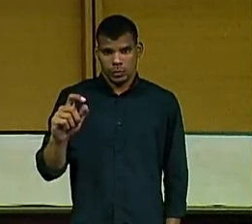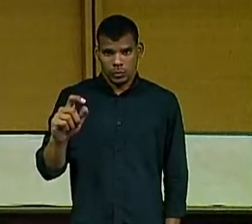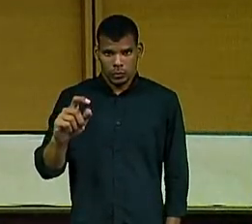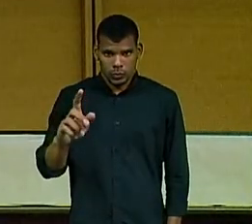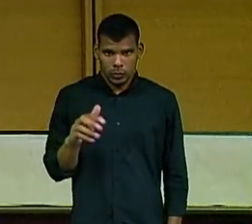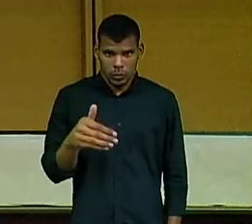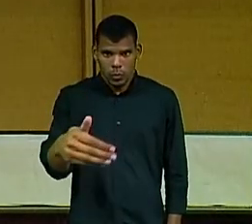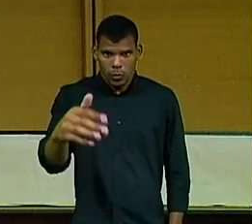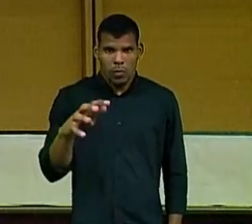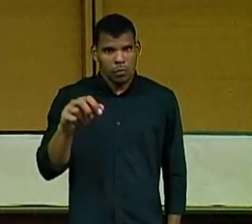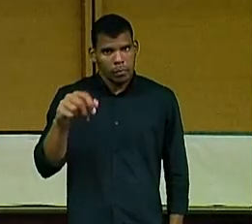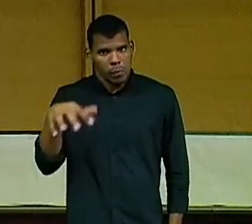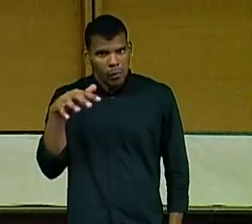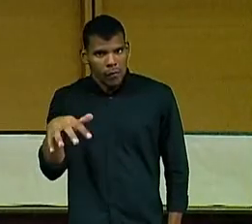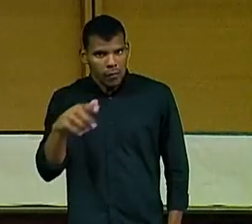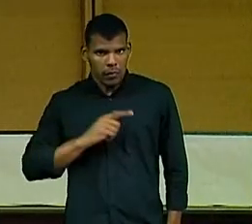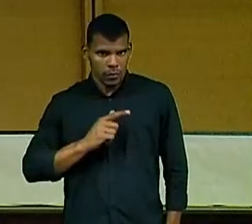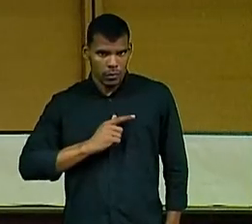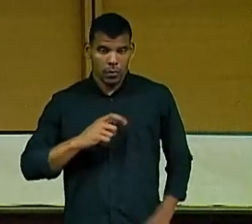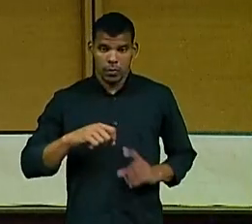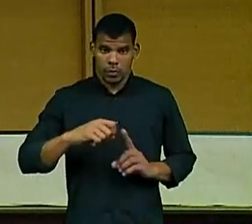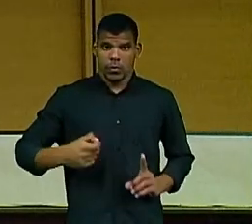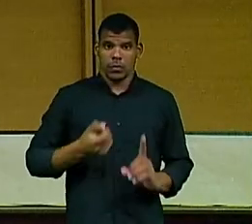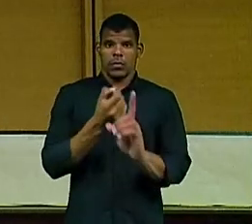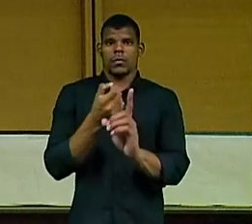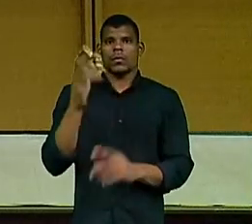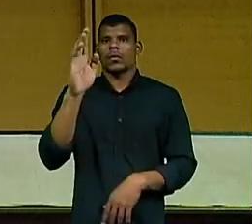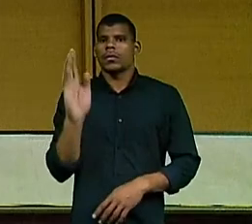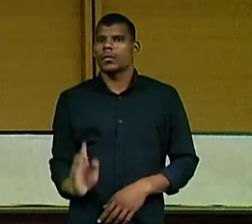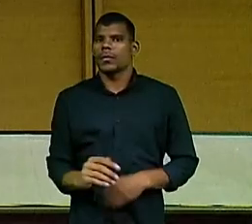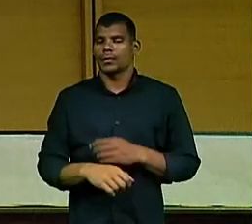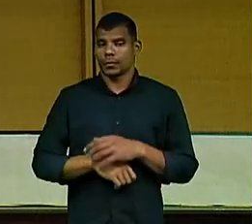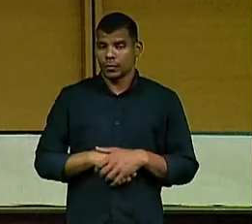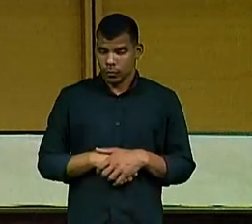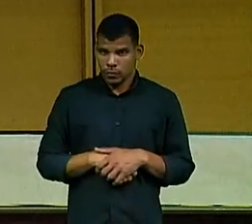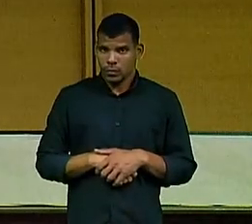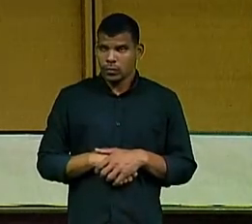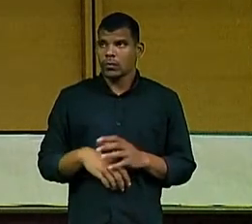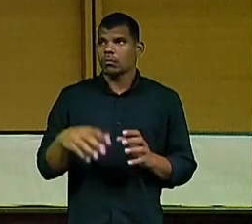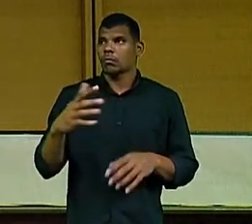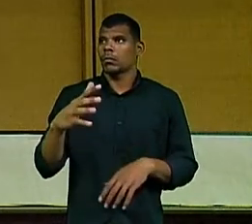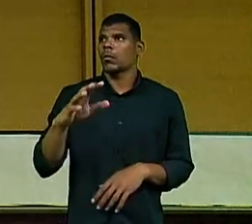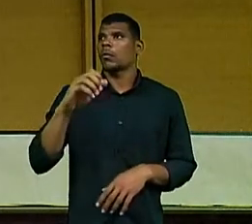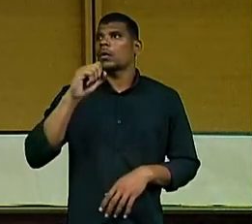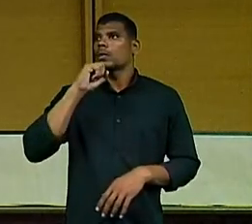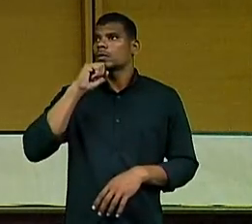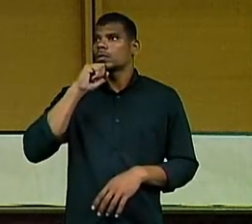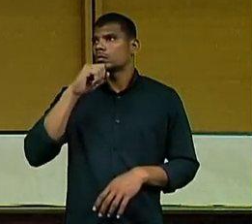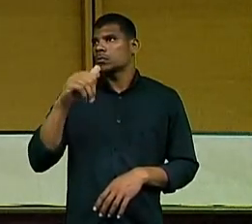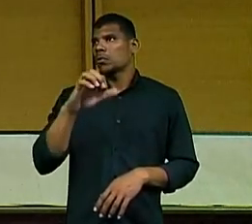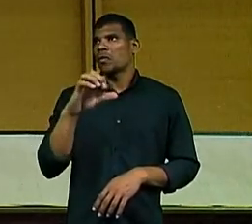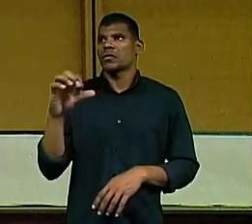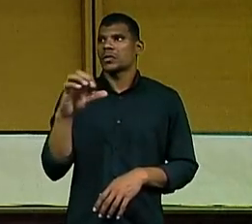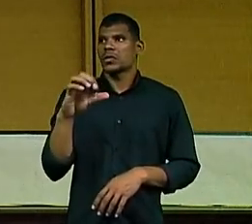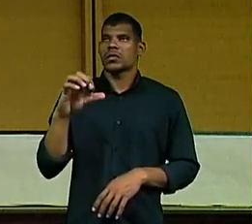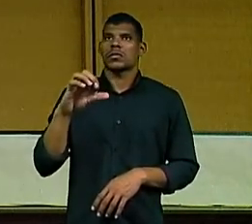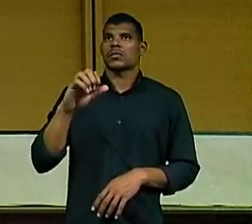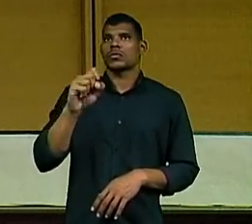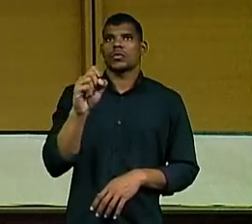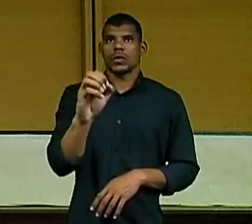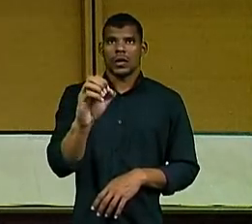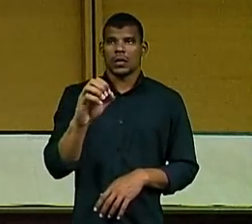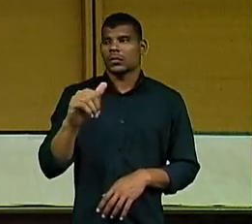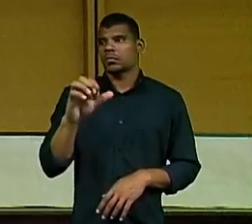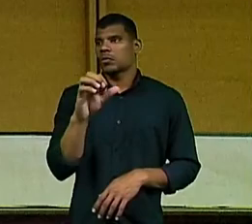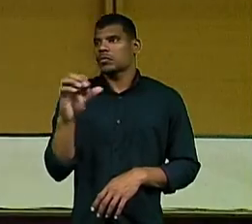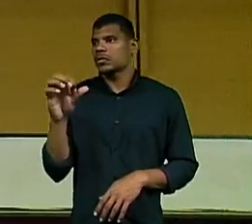a ter um movimento muito grande na sociedade brasileira ali já no sinais nos anos finais da ditadura militar e aí